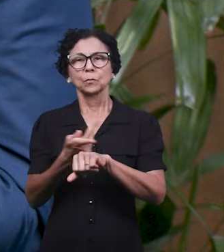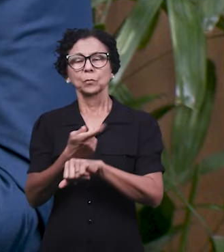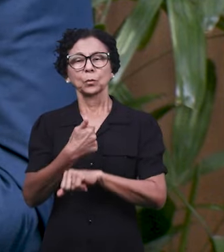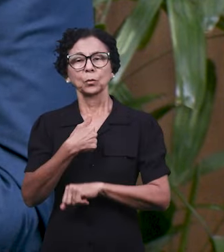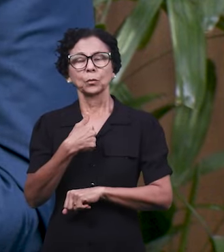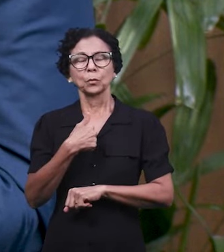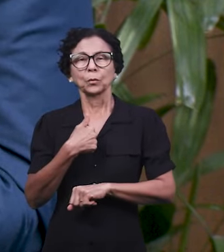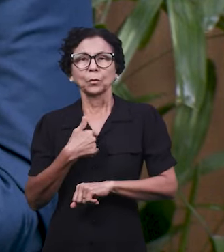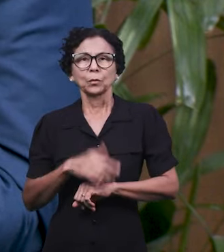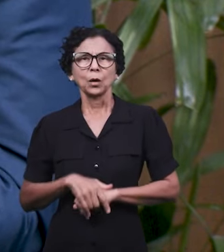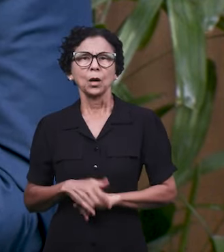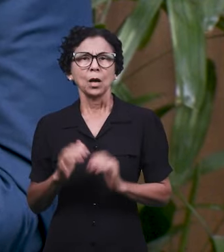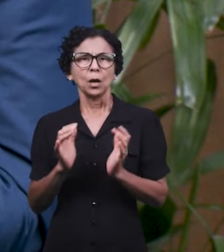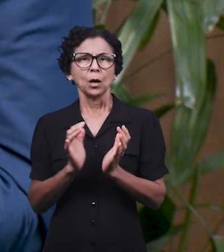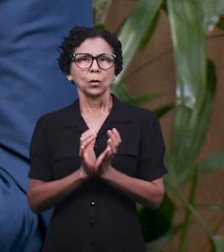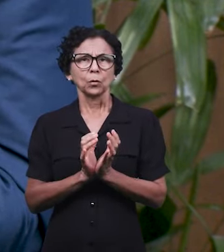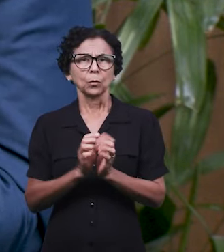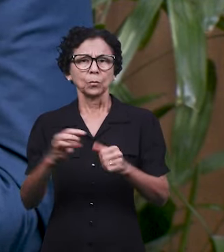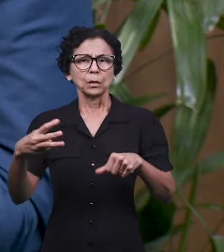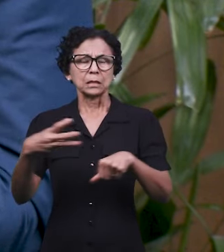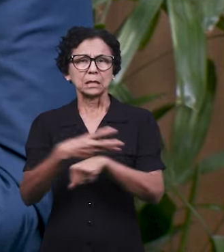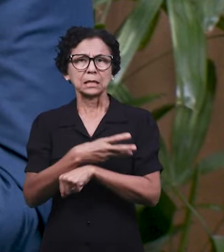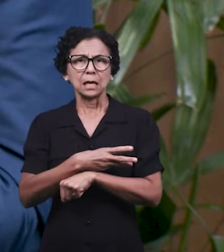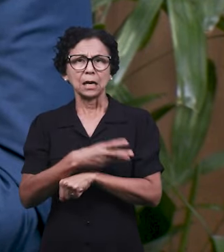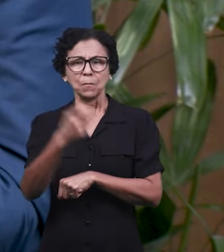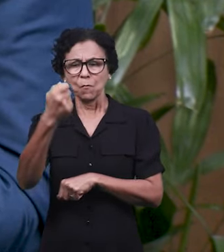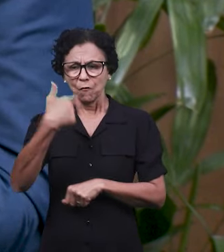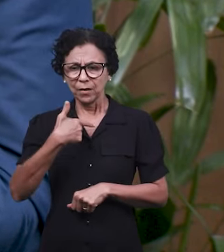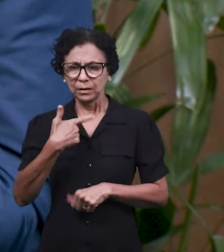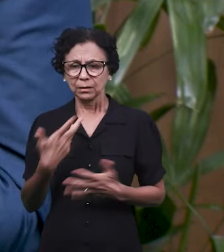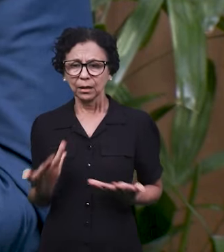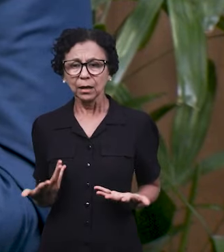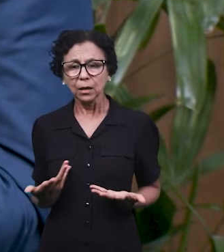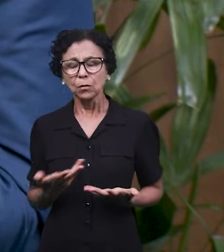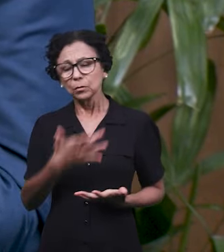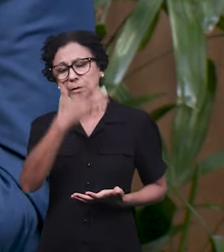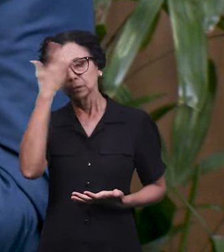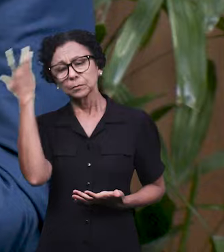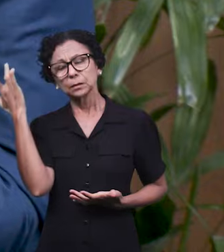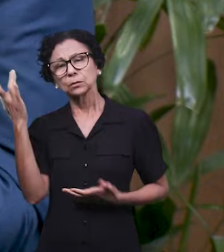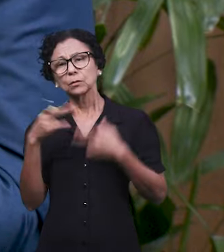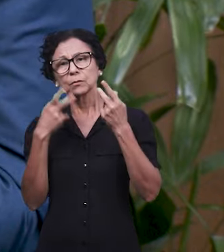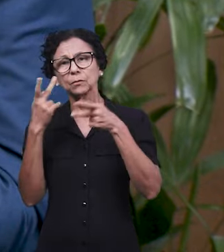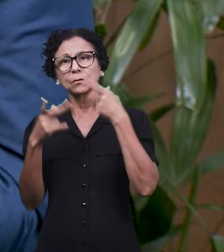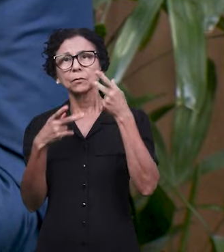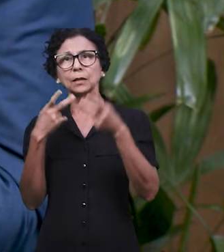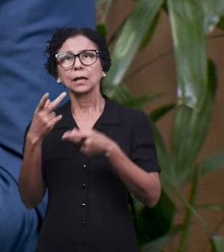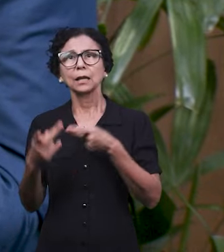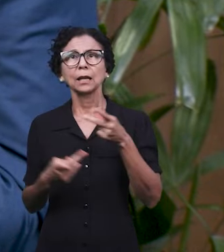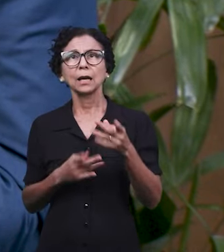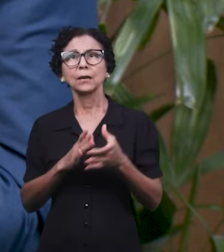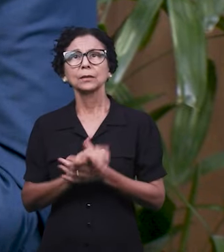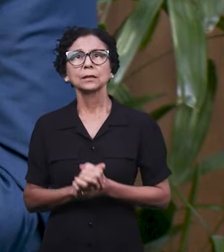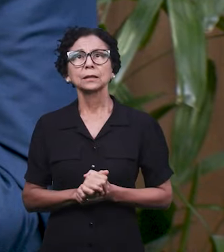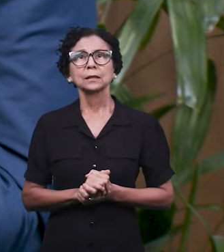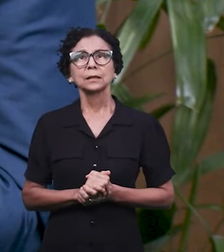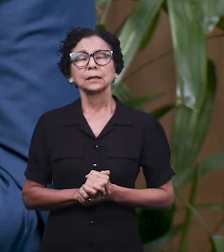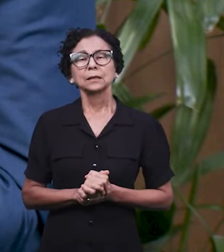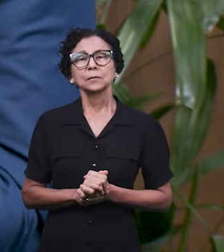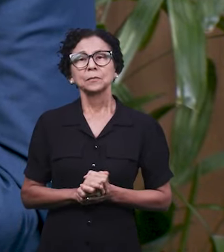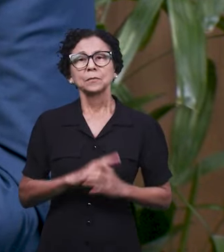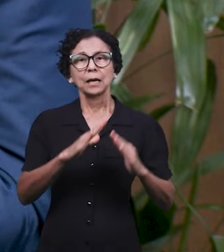dizer que foi ofendido né de um grupo de WhatsApp do bairro que ela mora onde as pessoas ali falaram que ele estava depositando um lixo